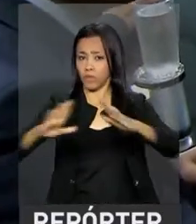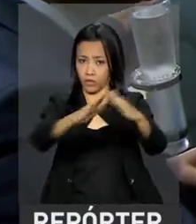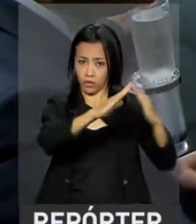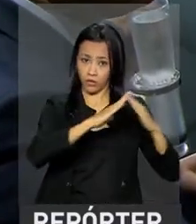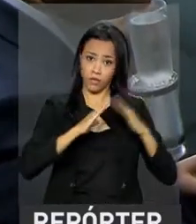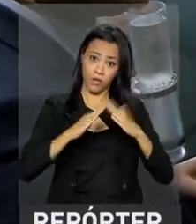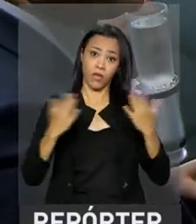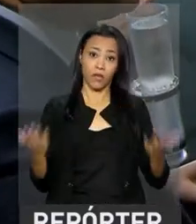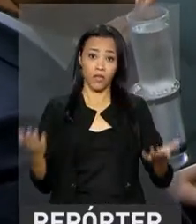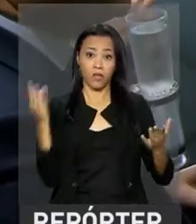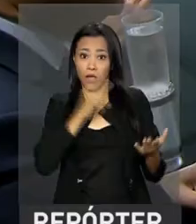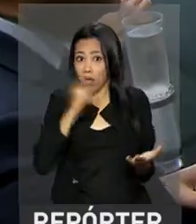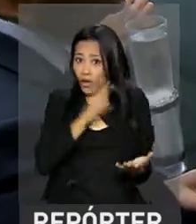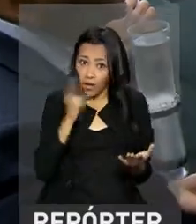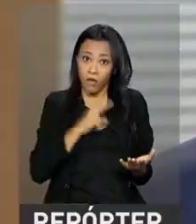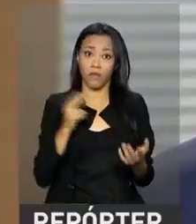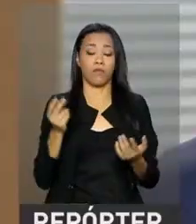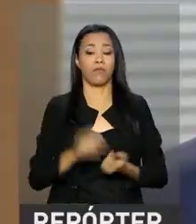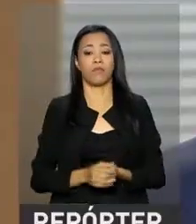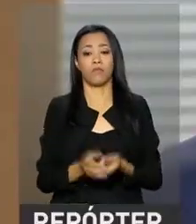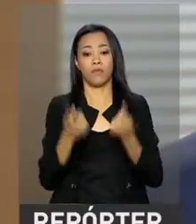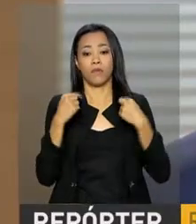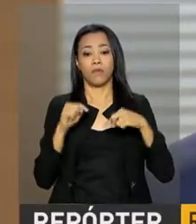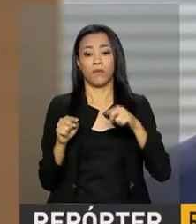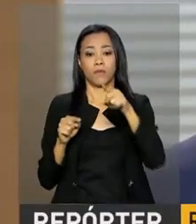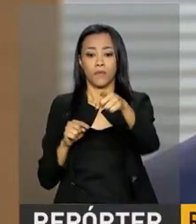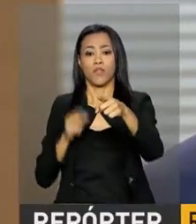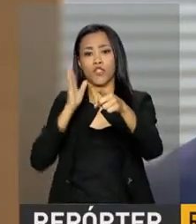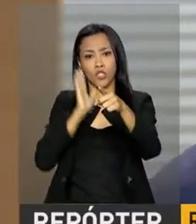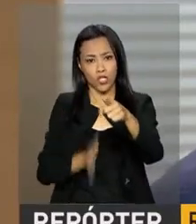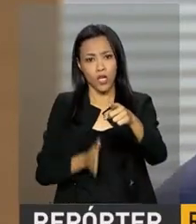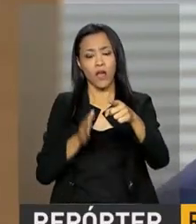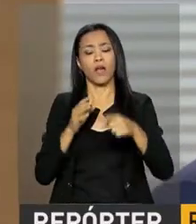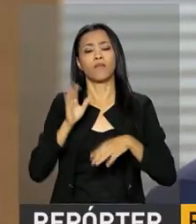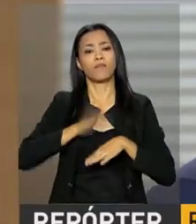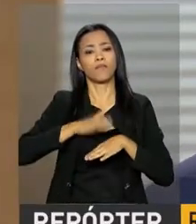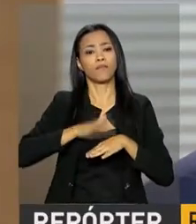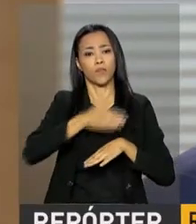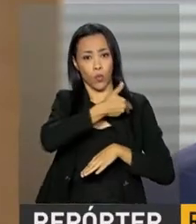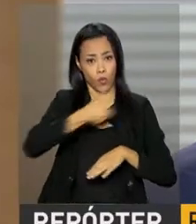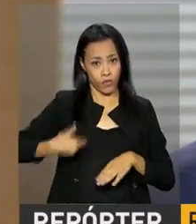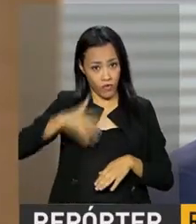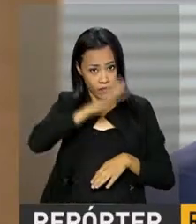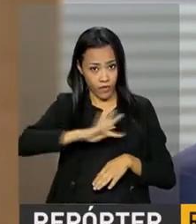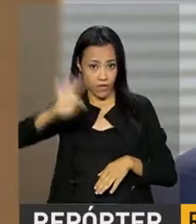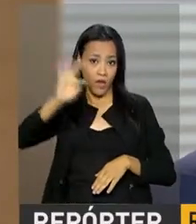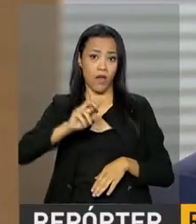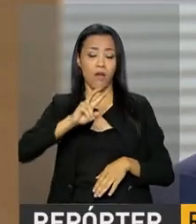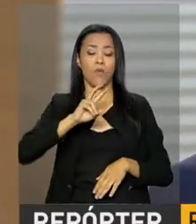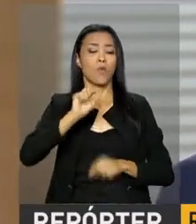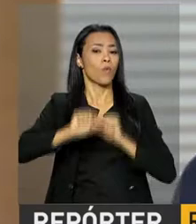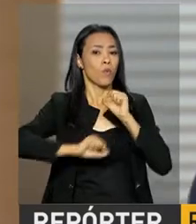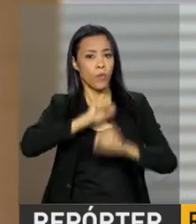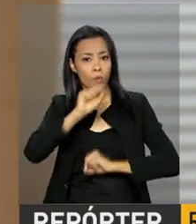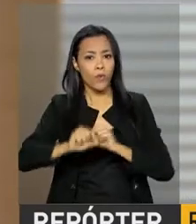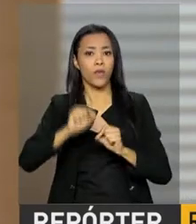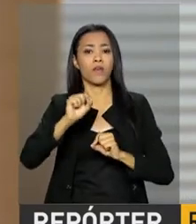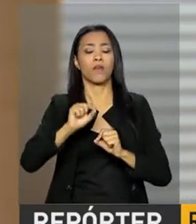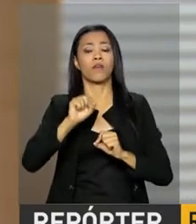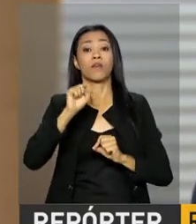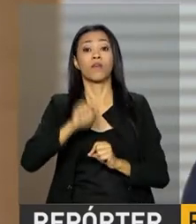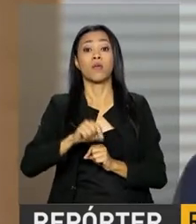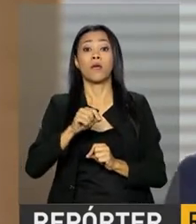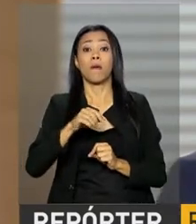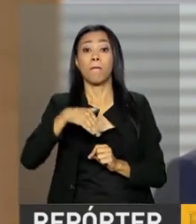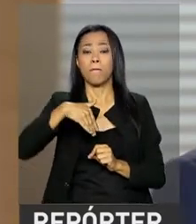casa o mais rápido possível ficou definido por parte do governo federal que será encaminhado para o estado um